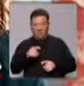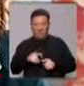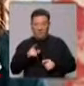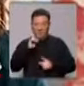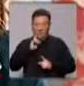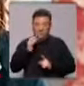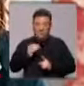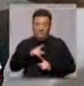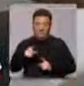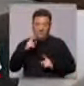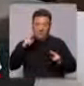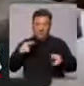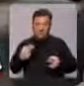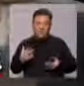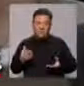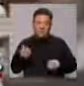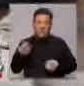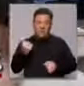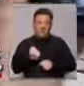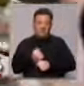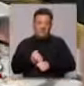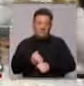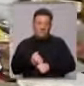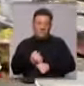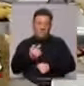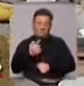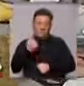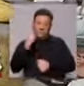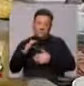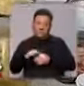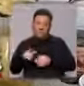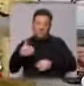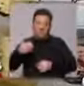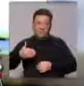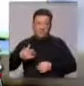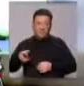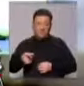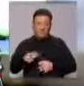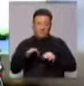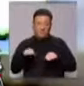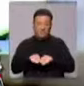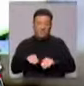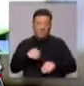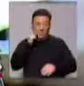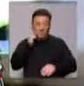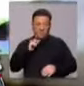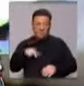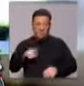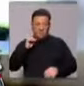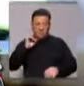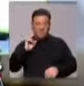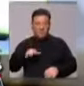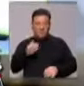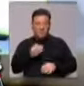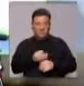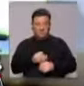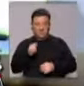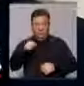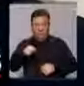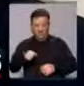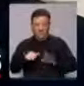são, reconhecem que ainda há muito trabalho a fazer no que diz respeito aos direitos e igualdade do género. Este dia é um dia de celebração,